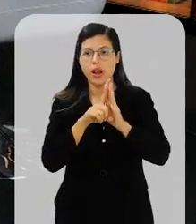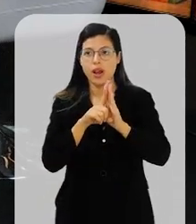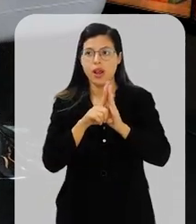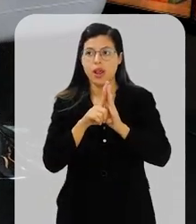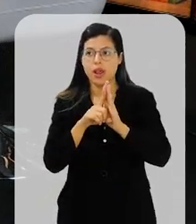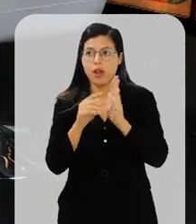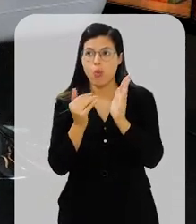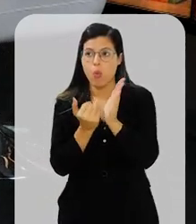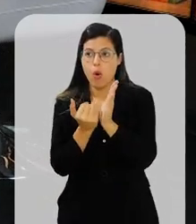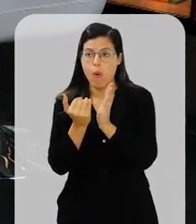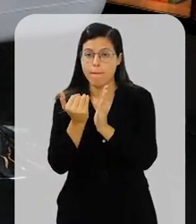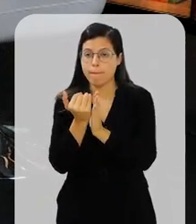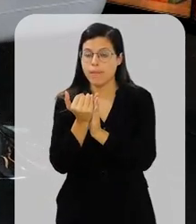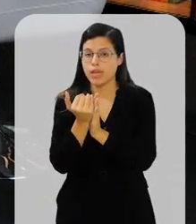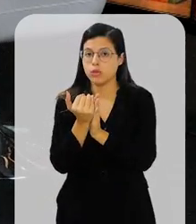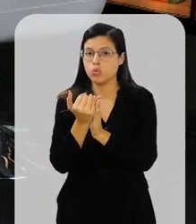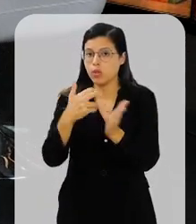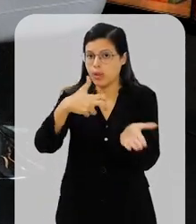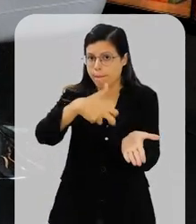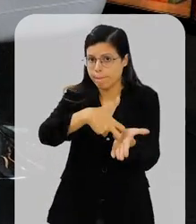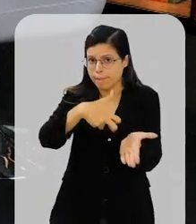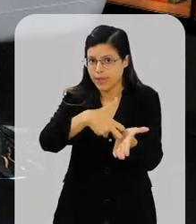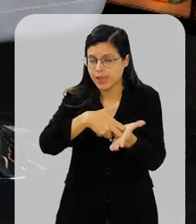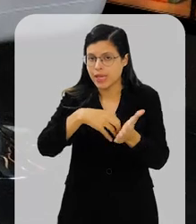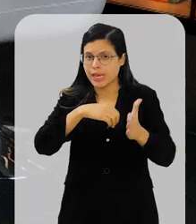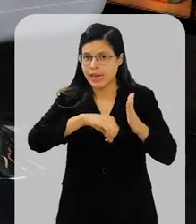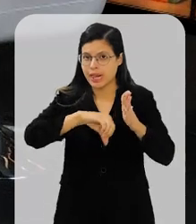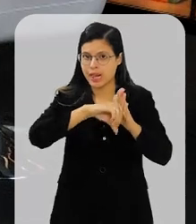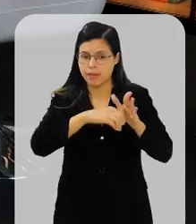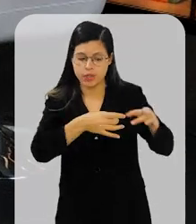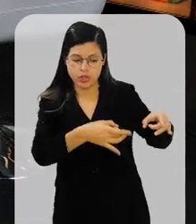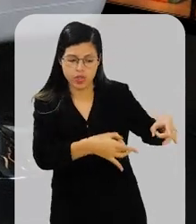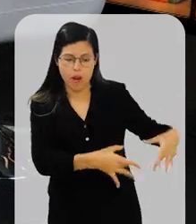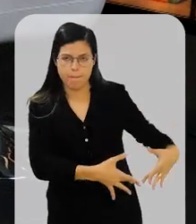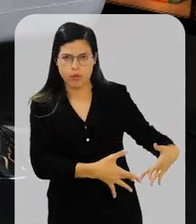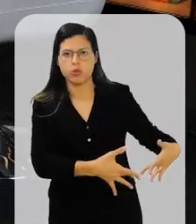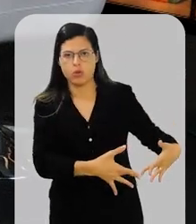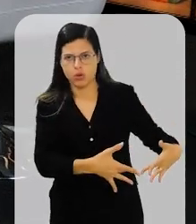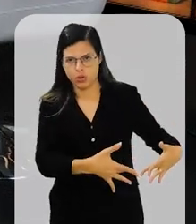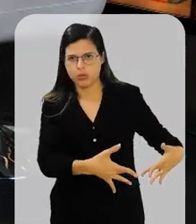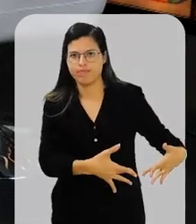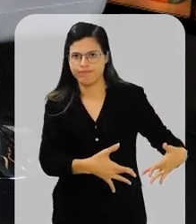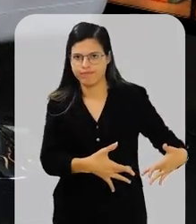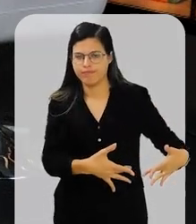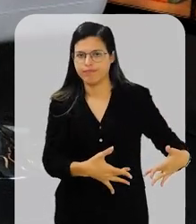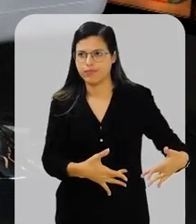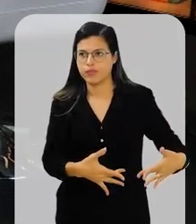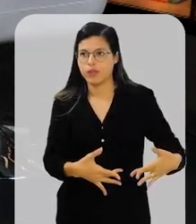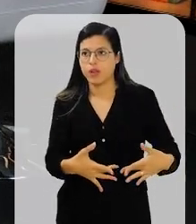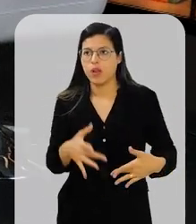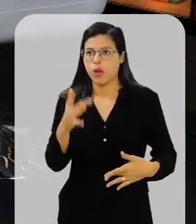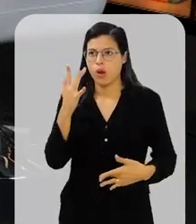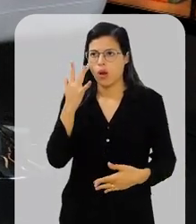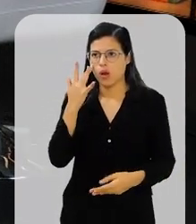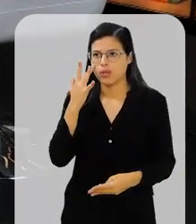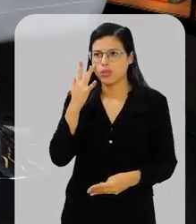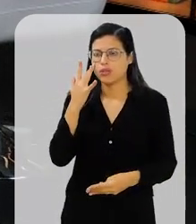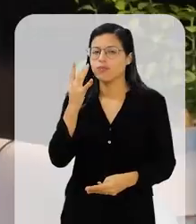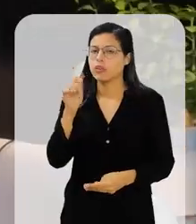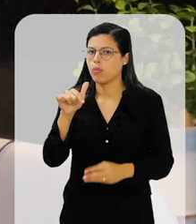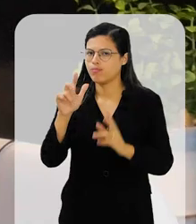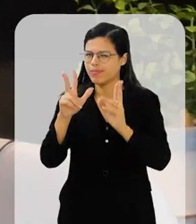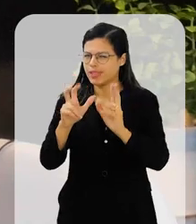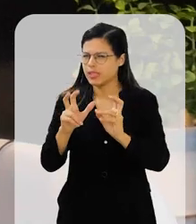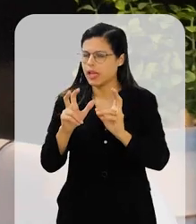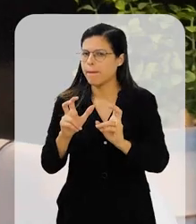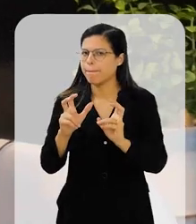de lei que prevê o aumento das penas para crimes de abandono dos incapazes. Isso. E aí também eu acho que é